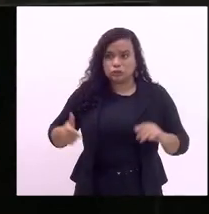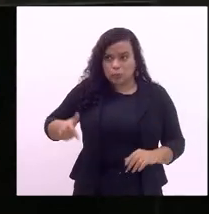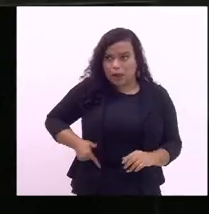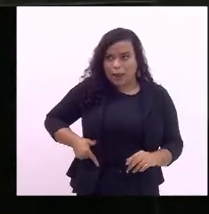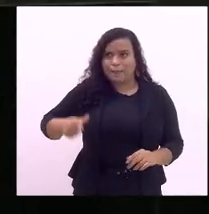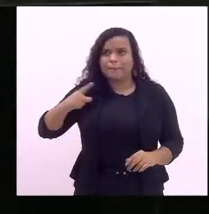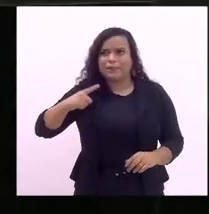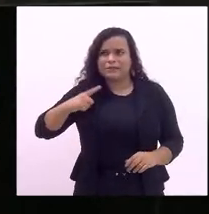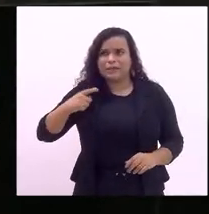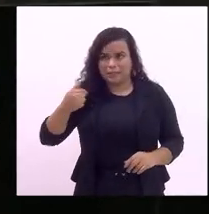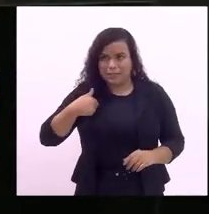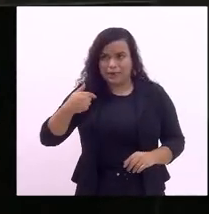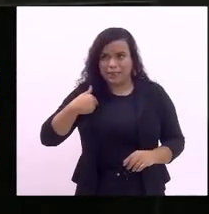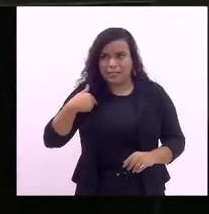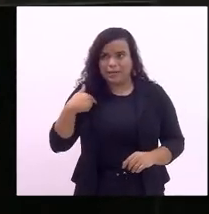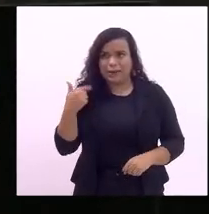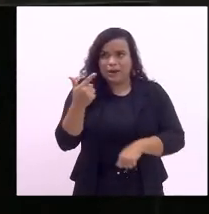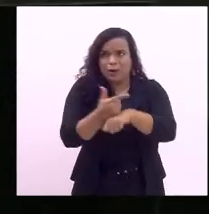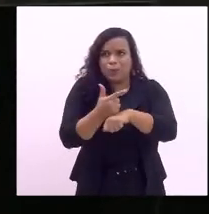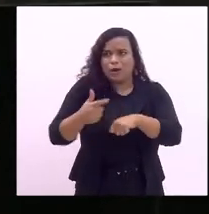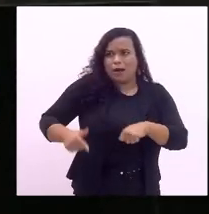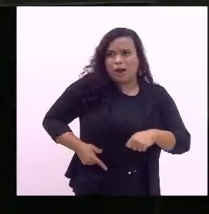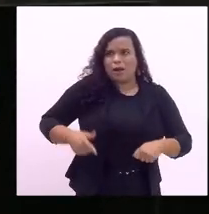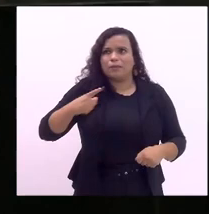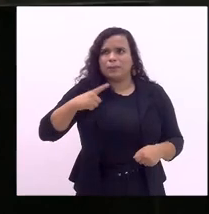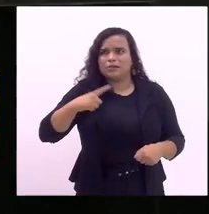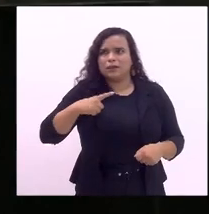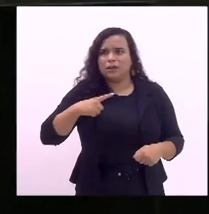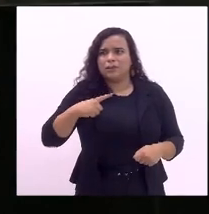e eu tenho um porte de arma, como fica?